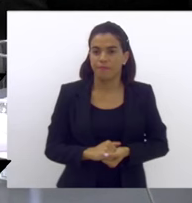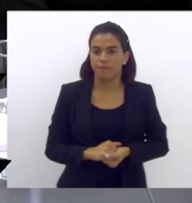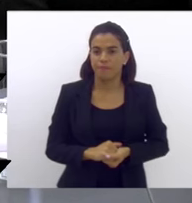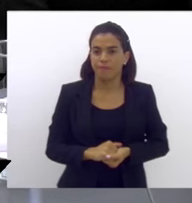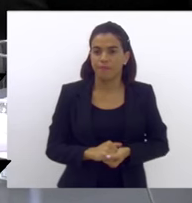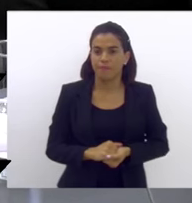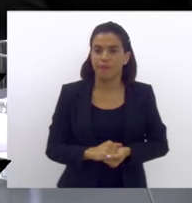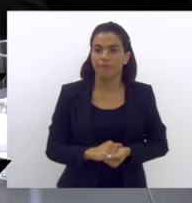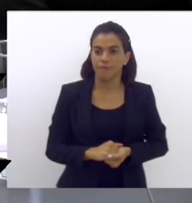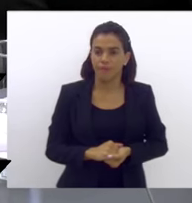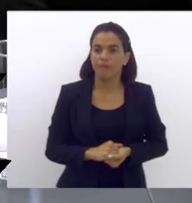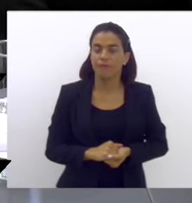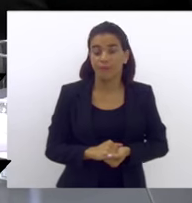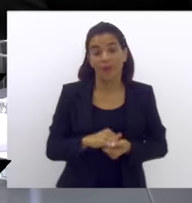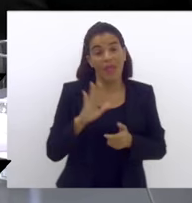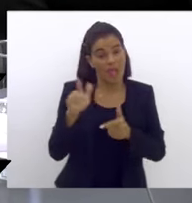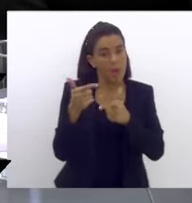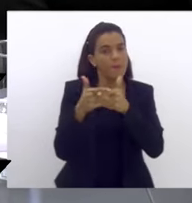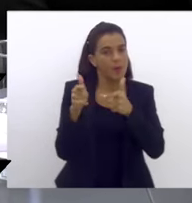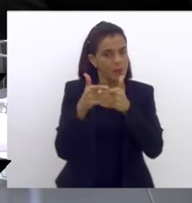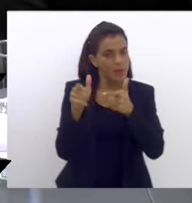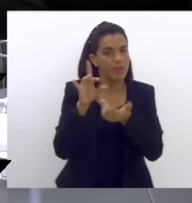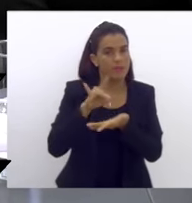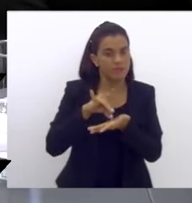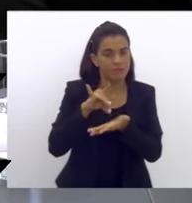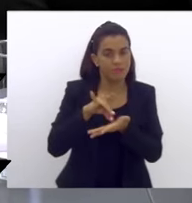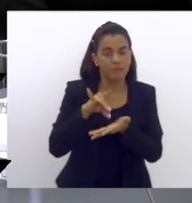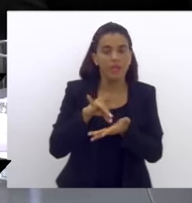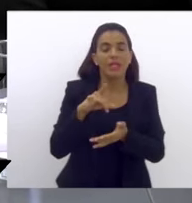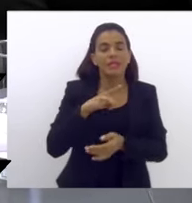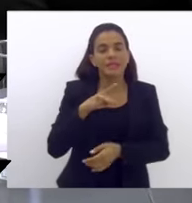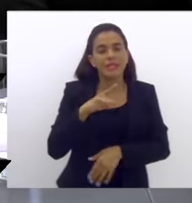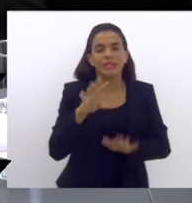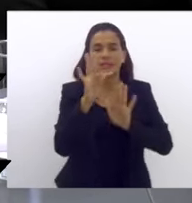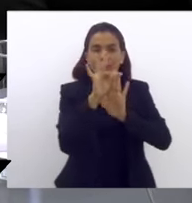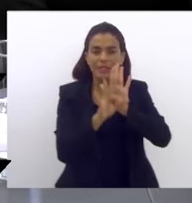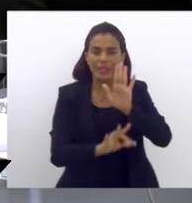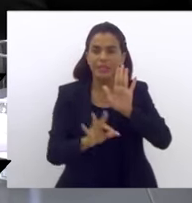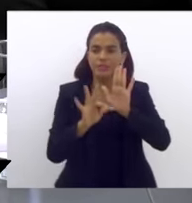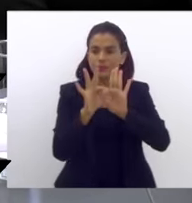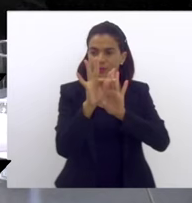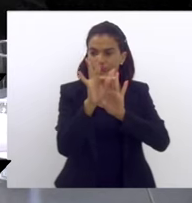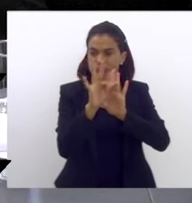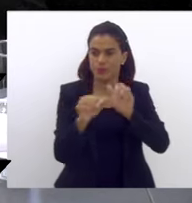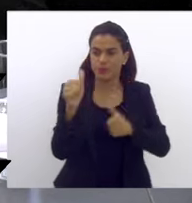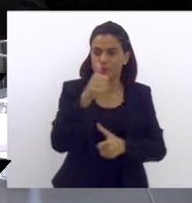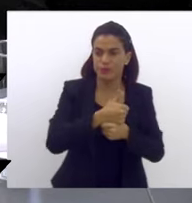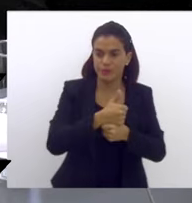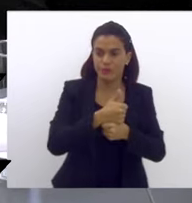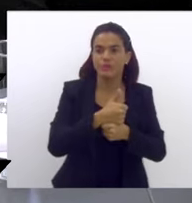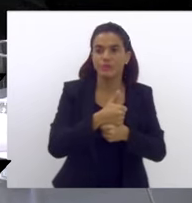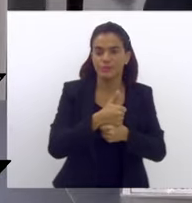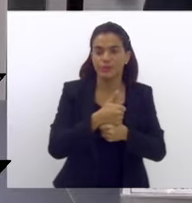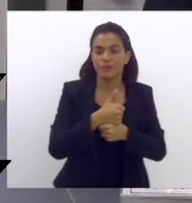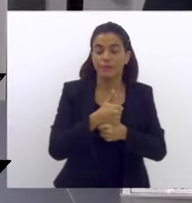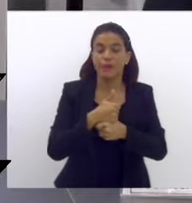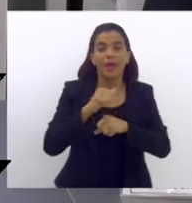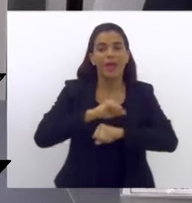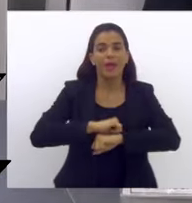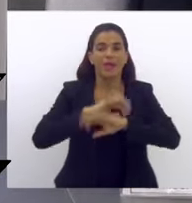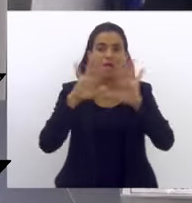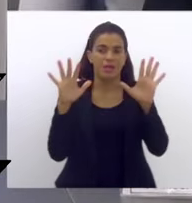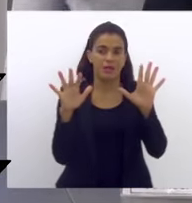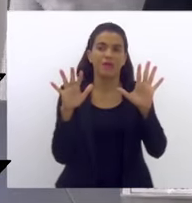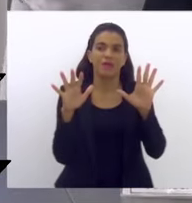ccj mas esse é um problema realmente quando tem substitutivo Presidente é quando quando tem substitutivo é mais claro é mais claro Deputado